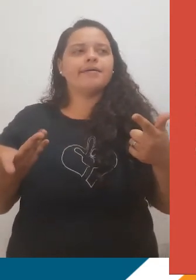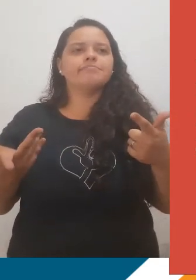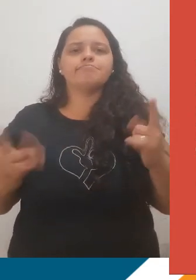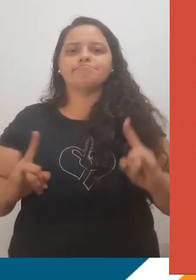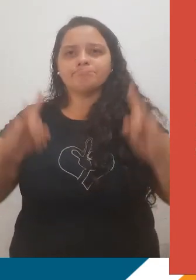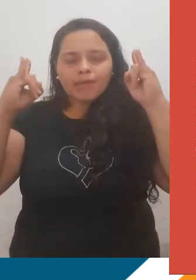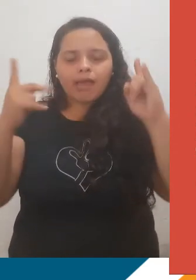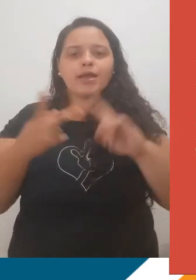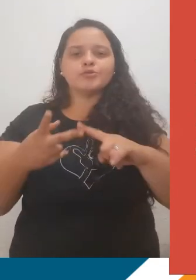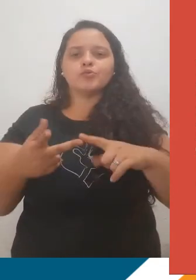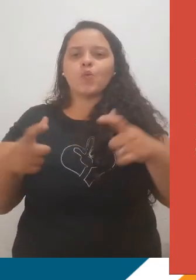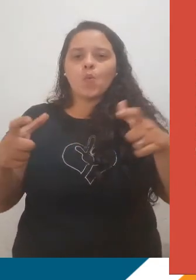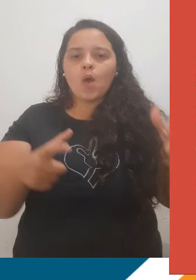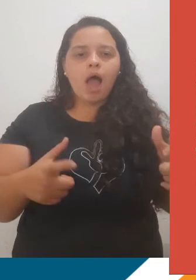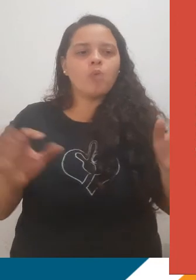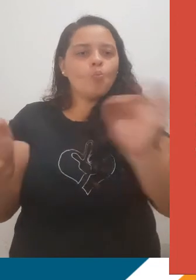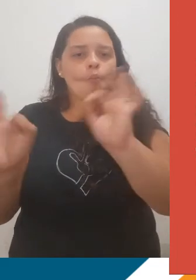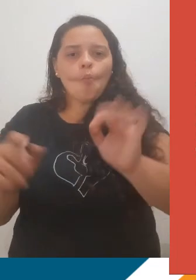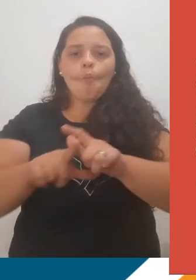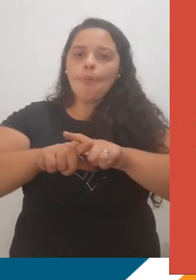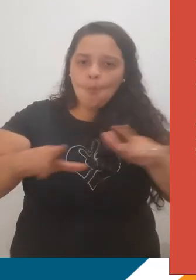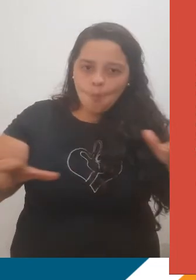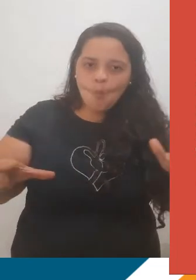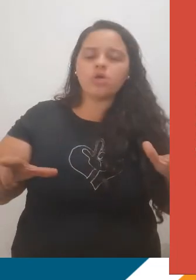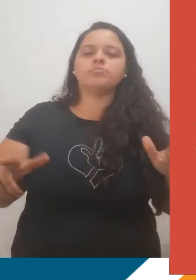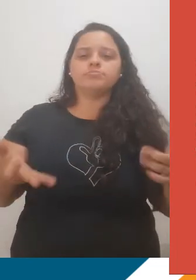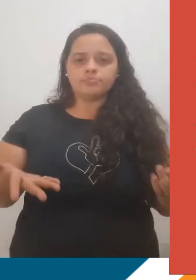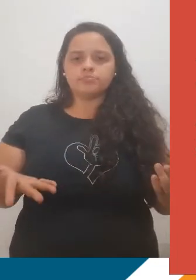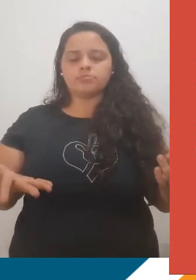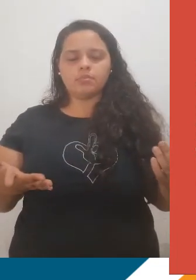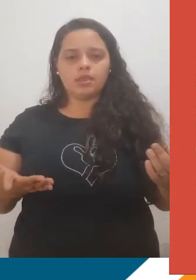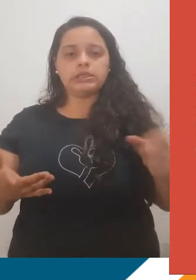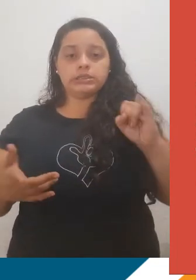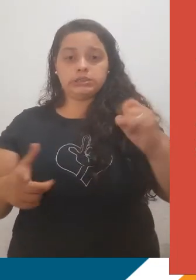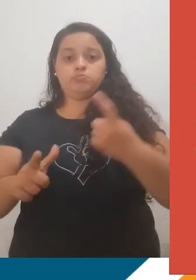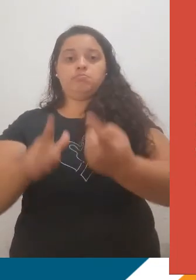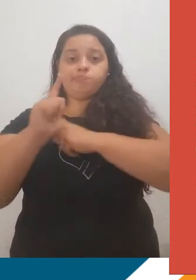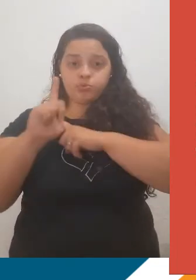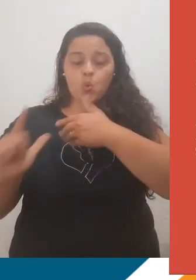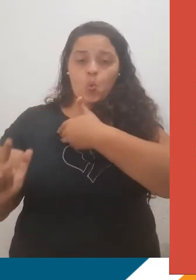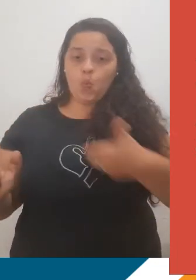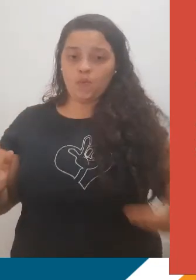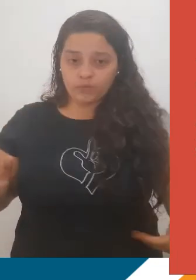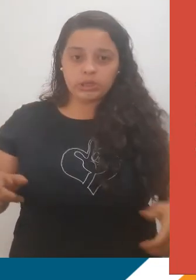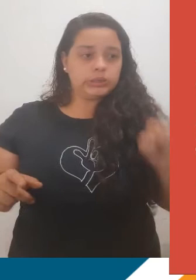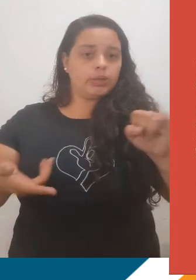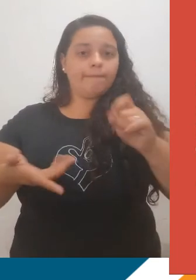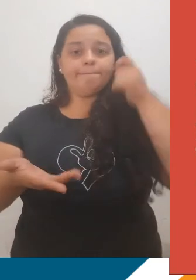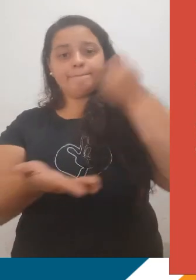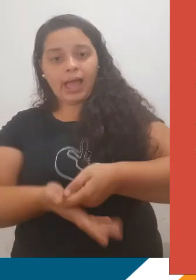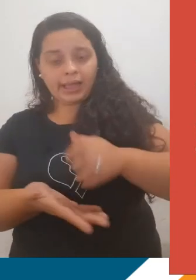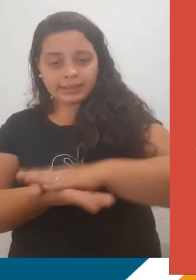nas cidades que também não estavam sendo ocupados, né, de pessoas que deviam dinheiro ao governo, que não pagavam impostos, que não